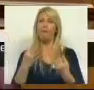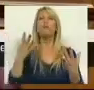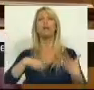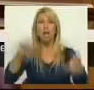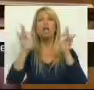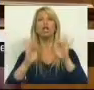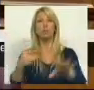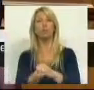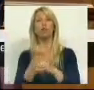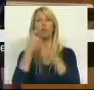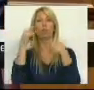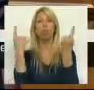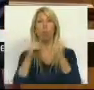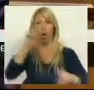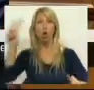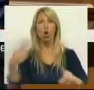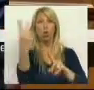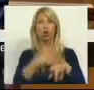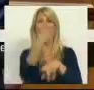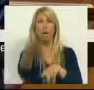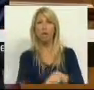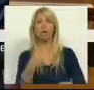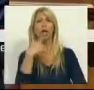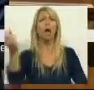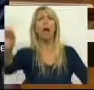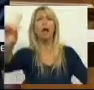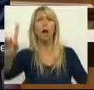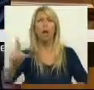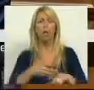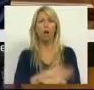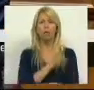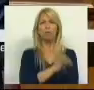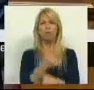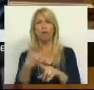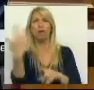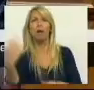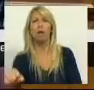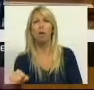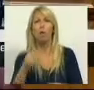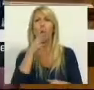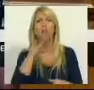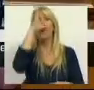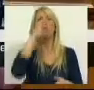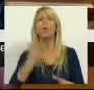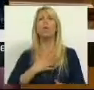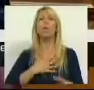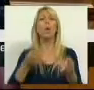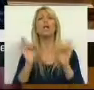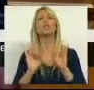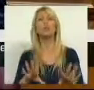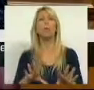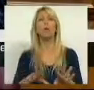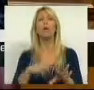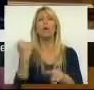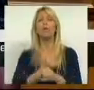função pública. 2 horas depois, veio dar o dito por não dito e dizer que afinal o governo não pretende despedir funcionários públicos. É o